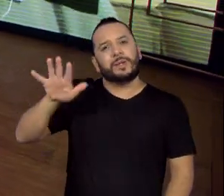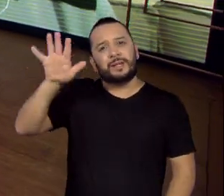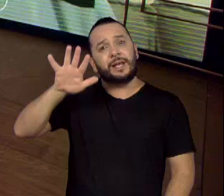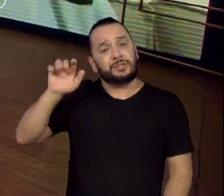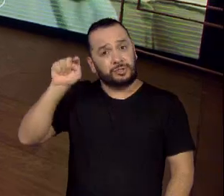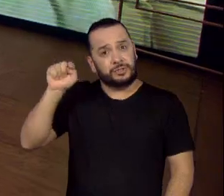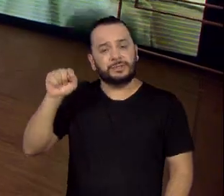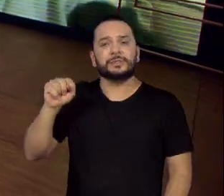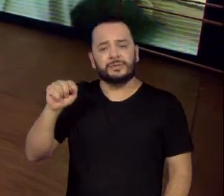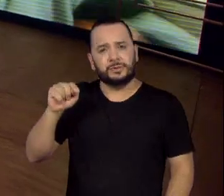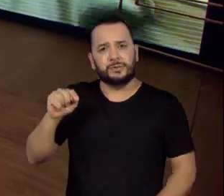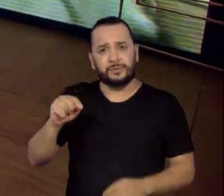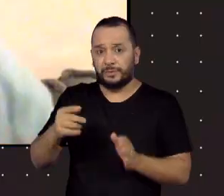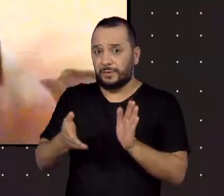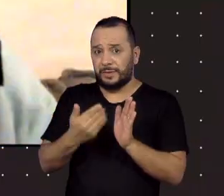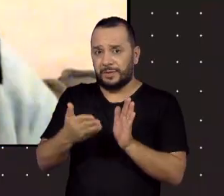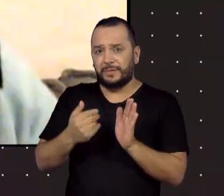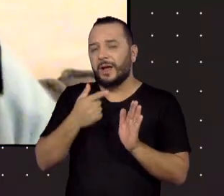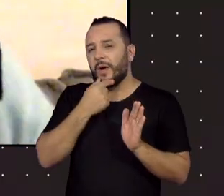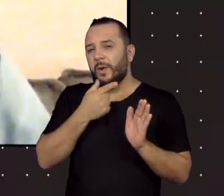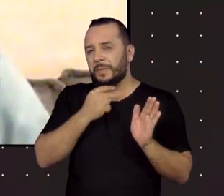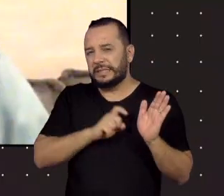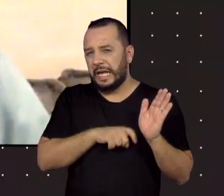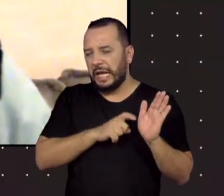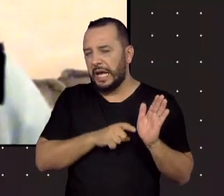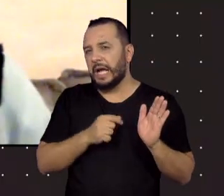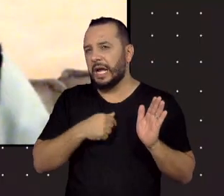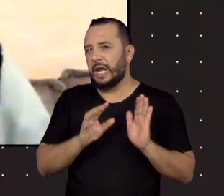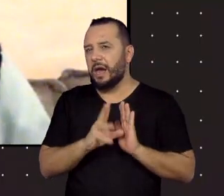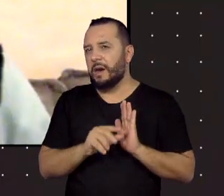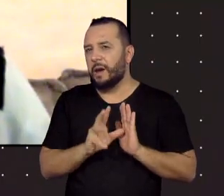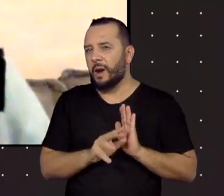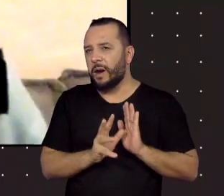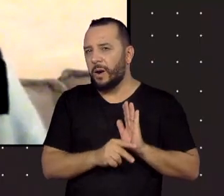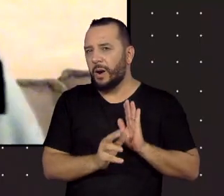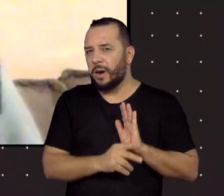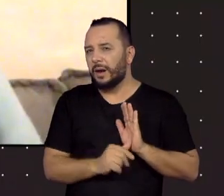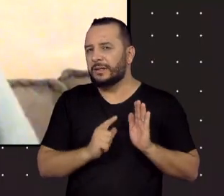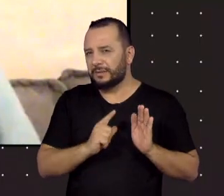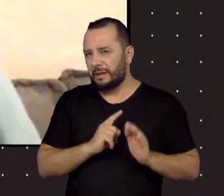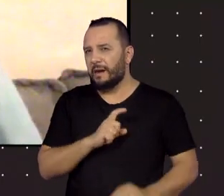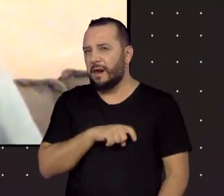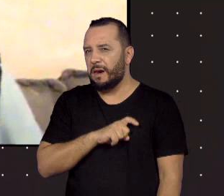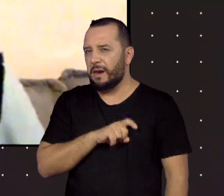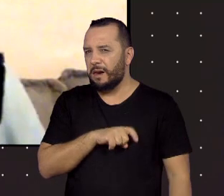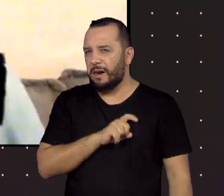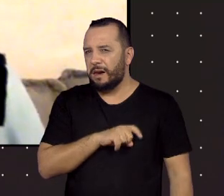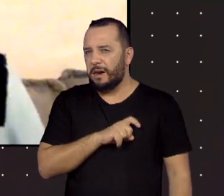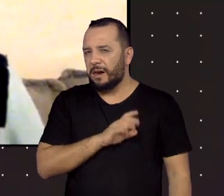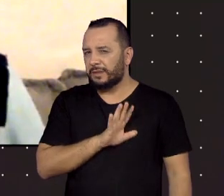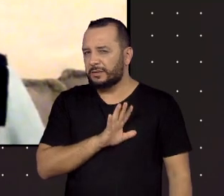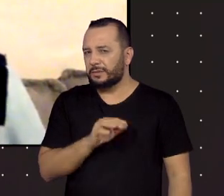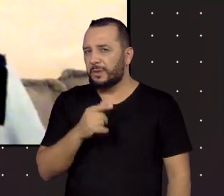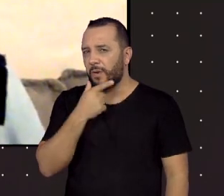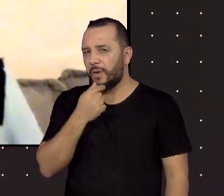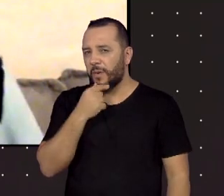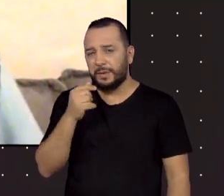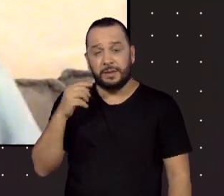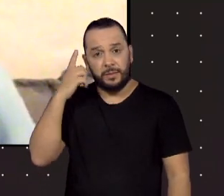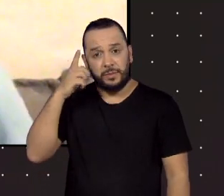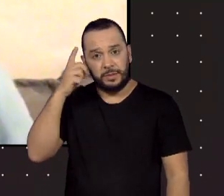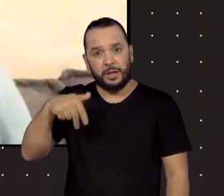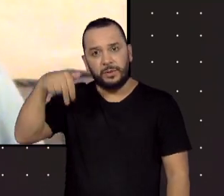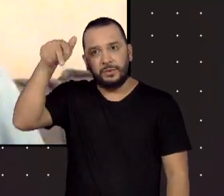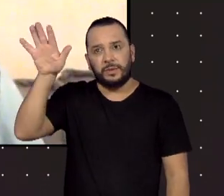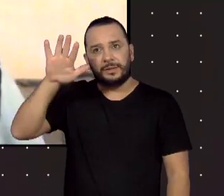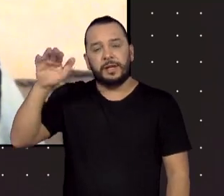né, é um sacana e corrupto, ele faz uma sacanagem nas coisas, e um deputado do Nordeste